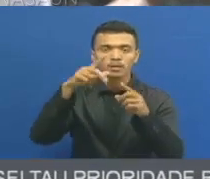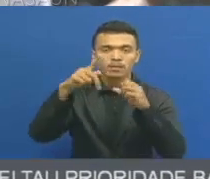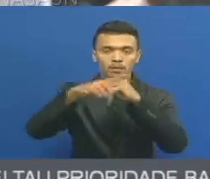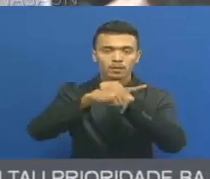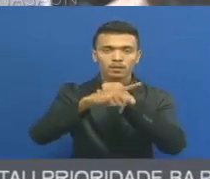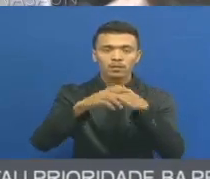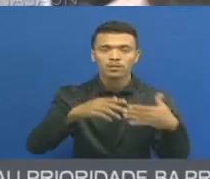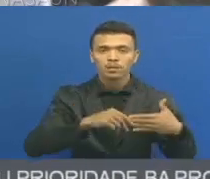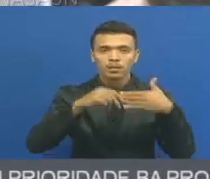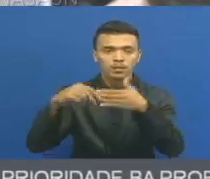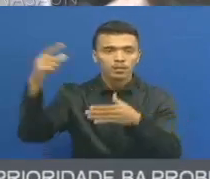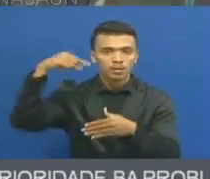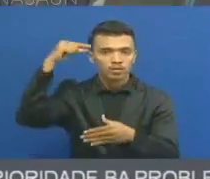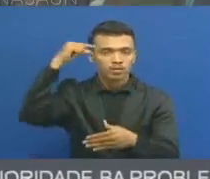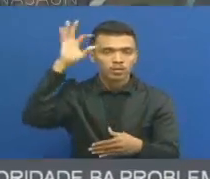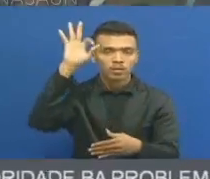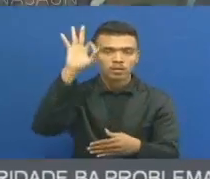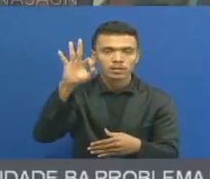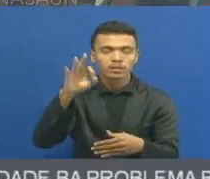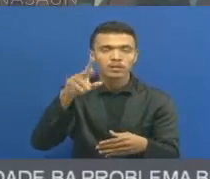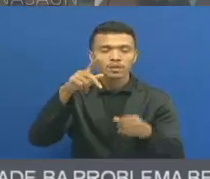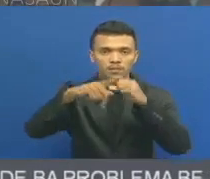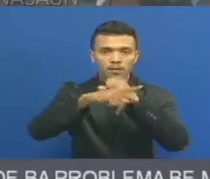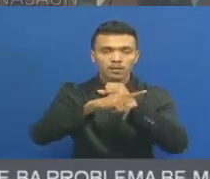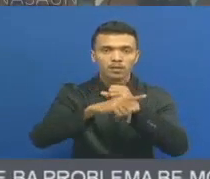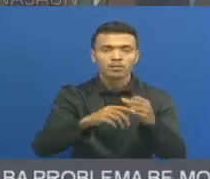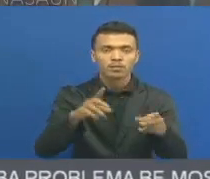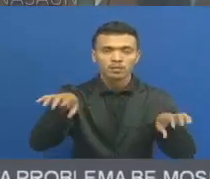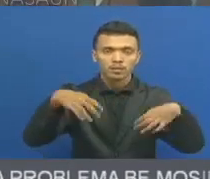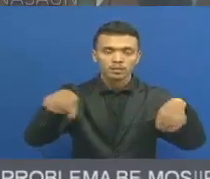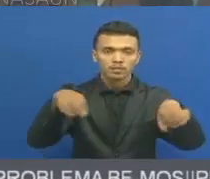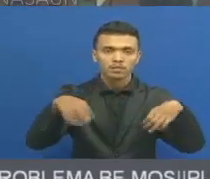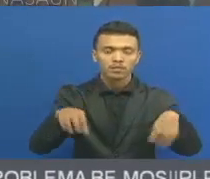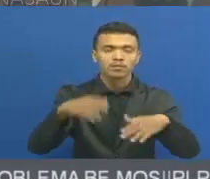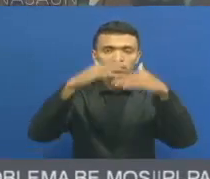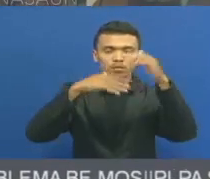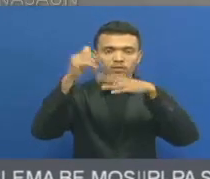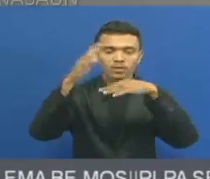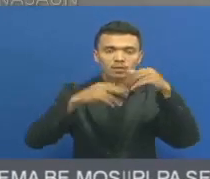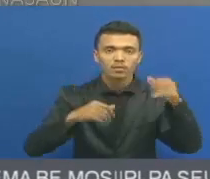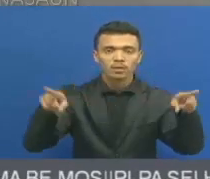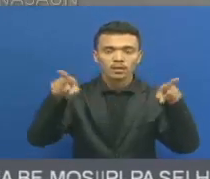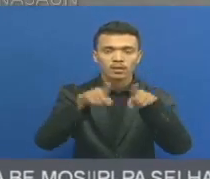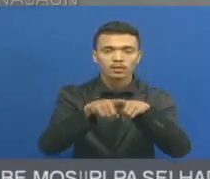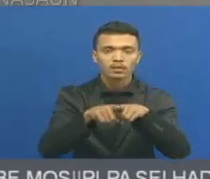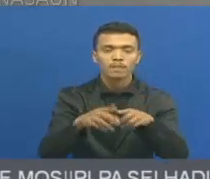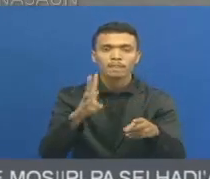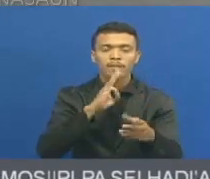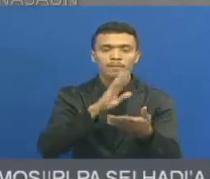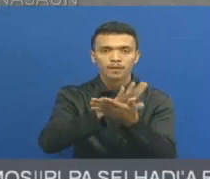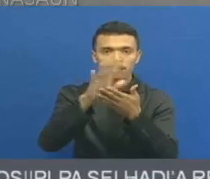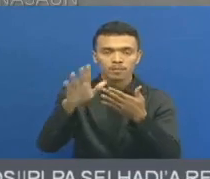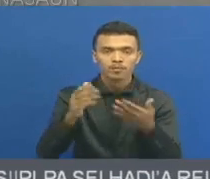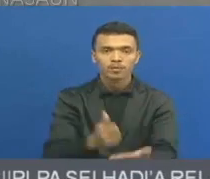MLPM lidera nono governo. MLPM se investe em setor infraestrutura básica, Hanesan Bemos,